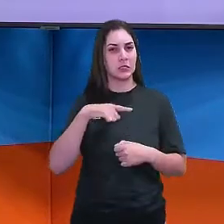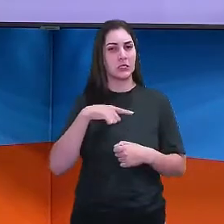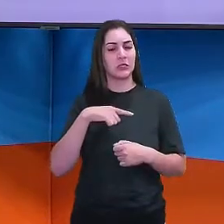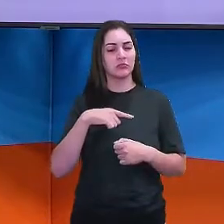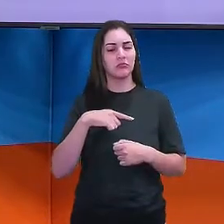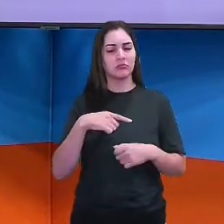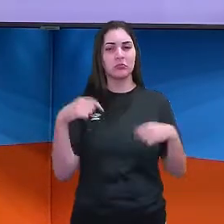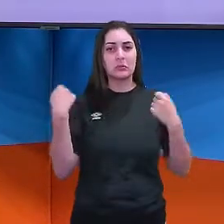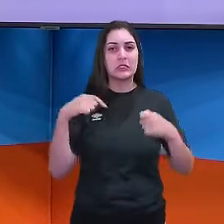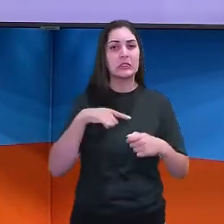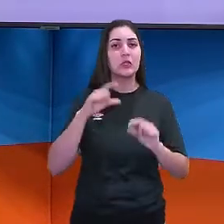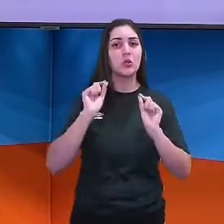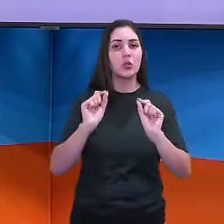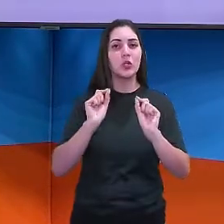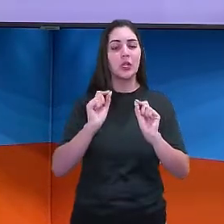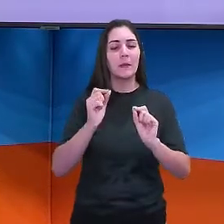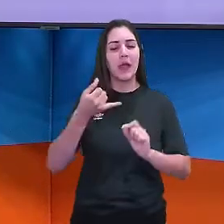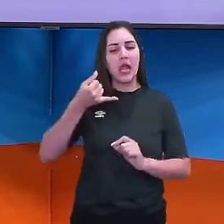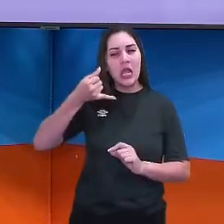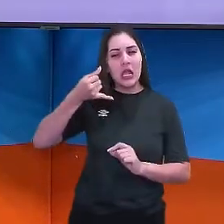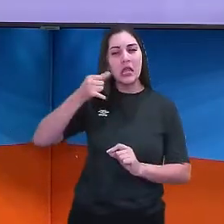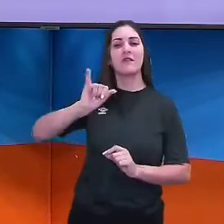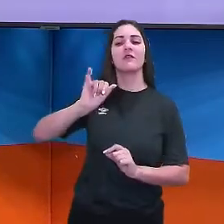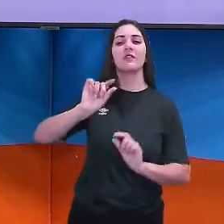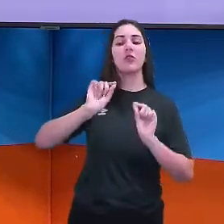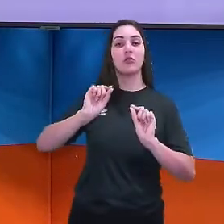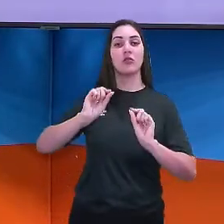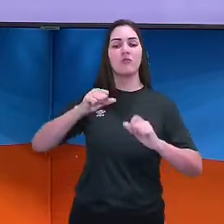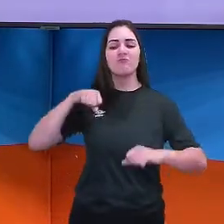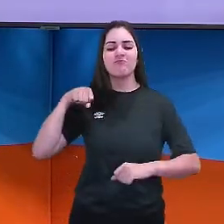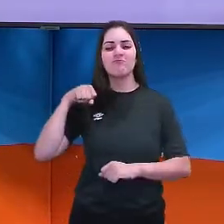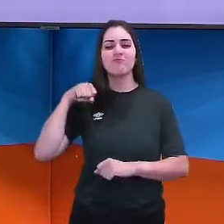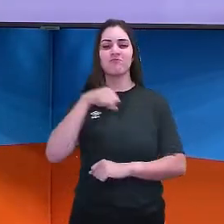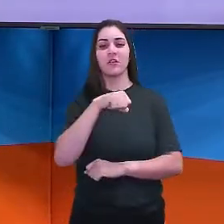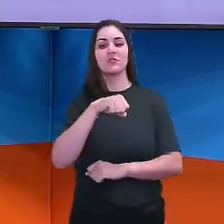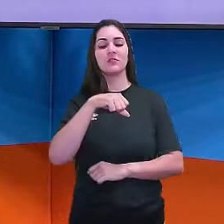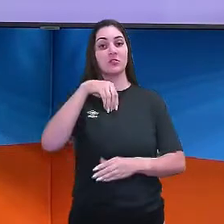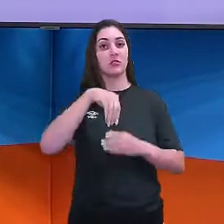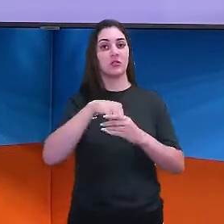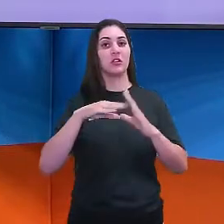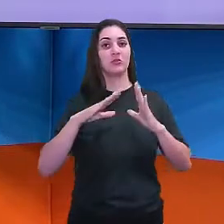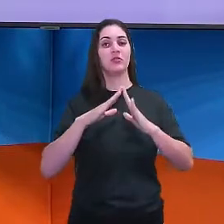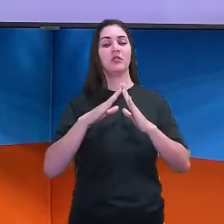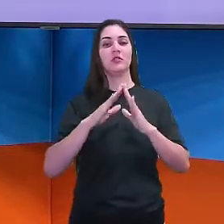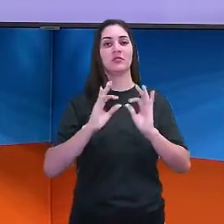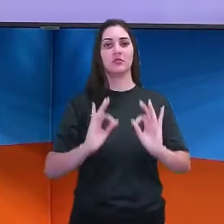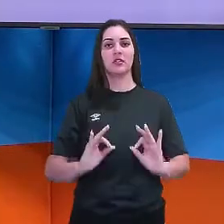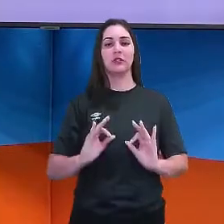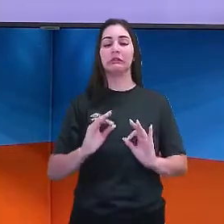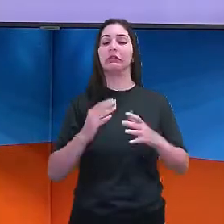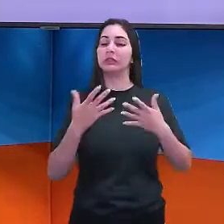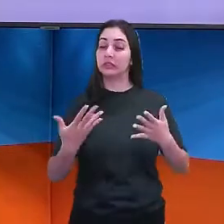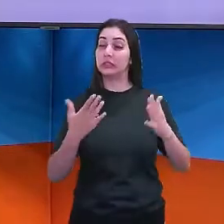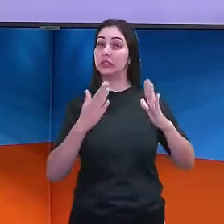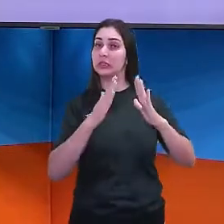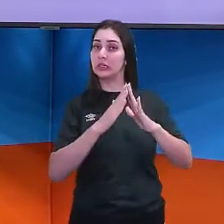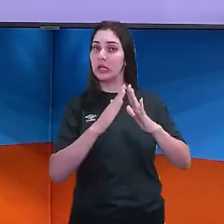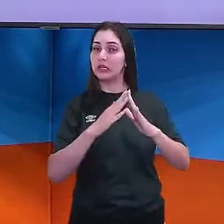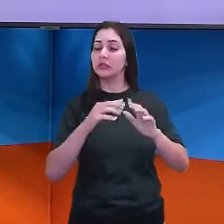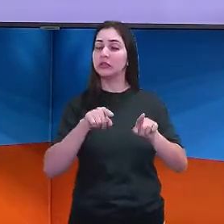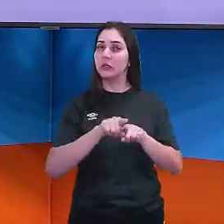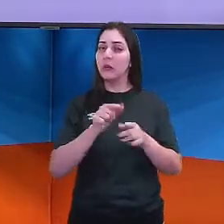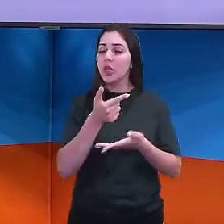medidas que a gente tem que tomar para evitarmos, né, acidentes em casa, tá certo? Tanto em casa como também em